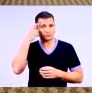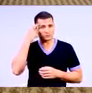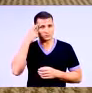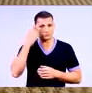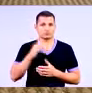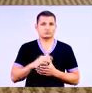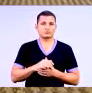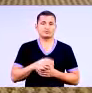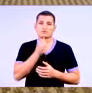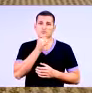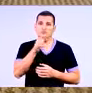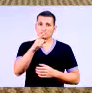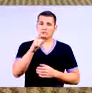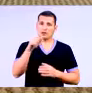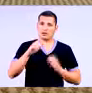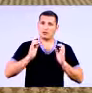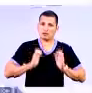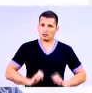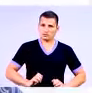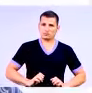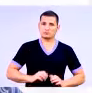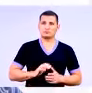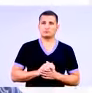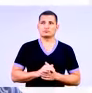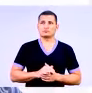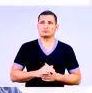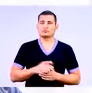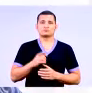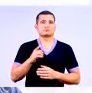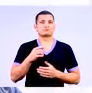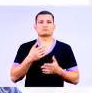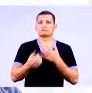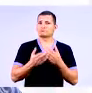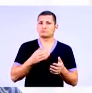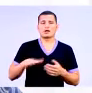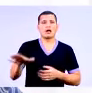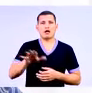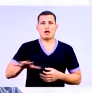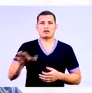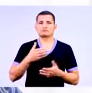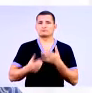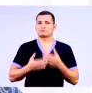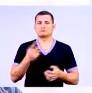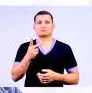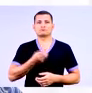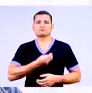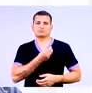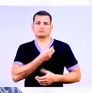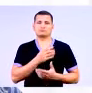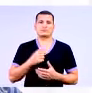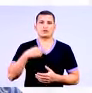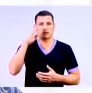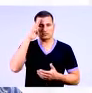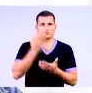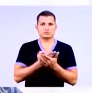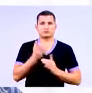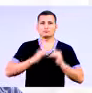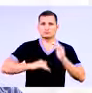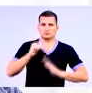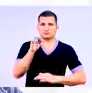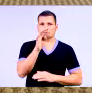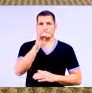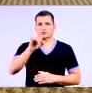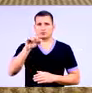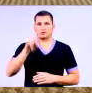é uma pessoa ética, você vai deixar isso difundido em todas as áreas da sua vida. Então, assim, eu acredito que a profissão de TI,